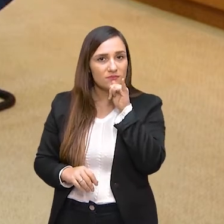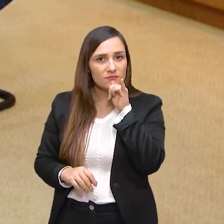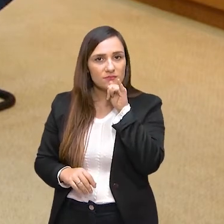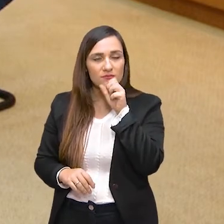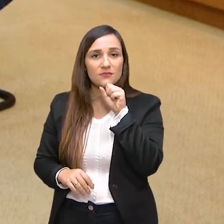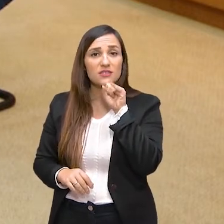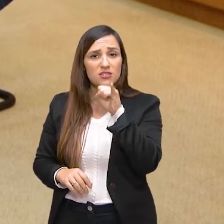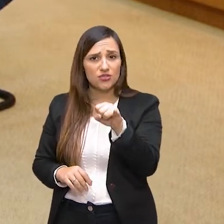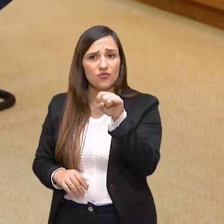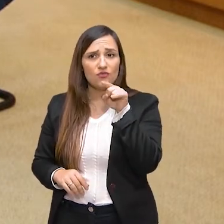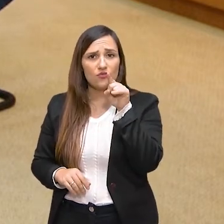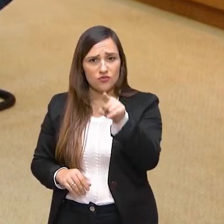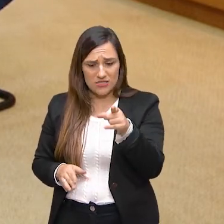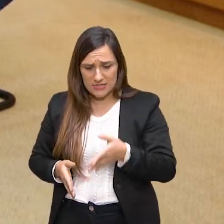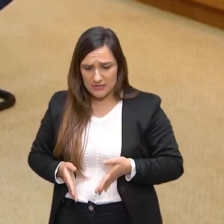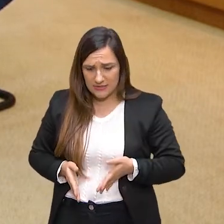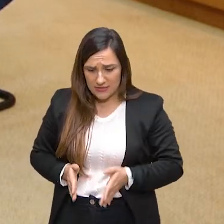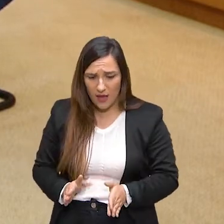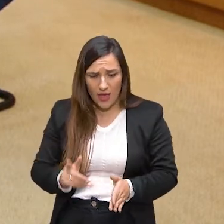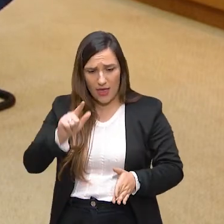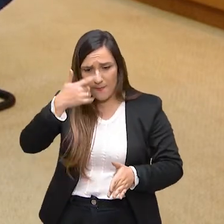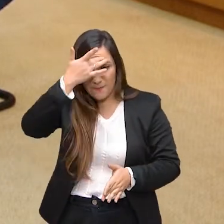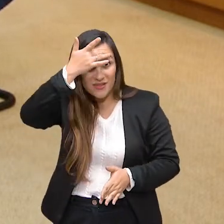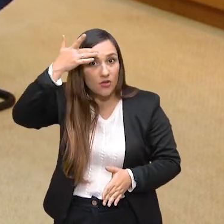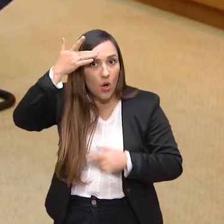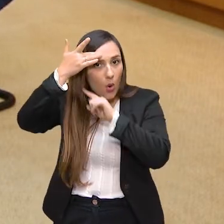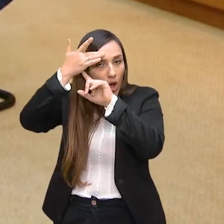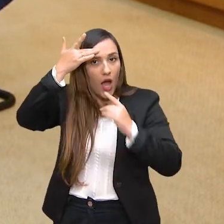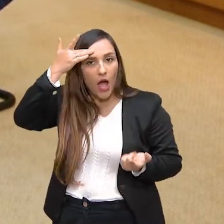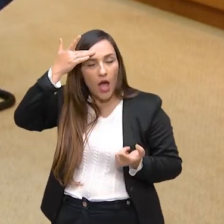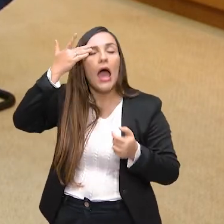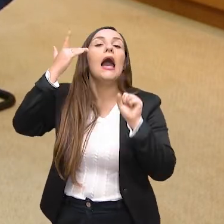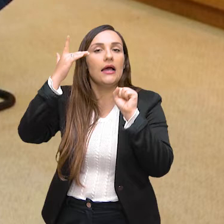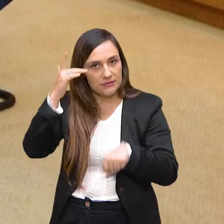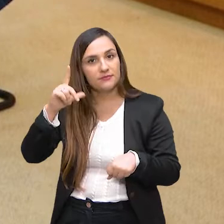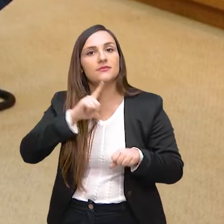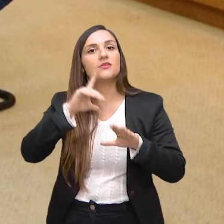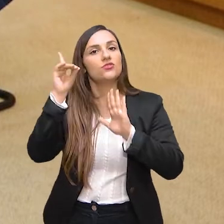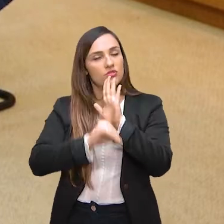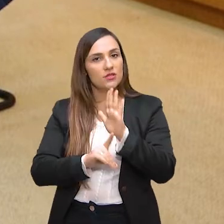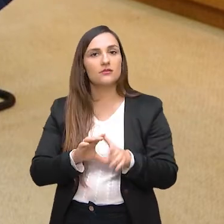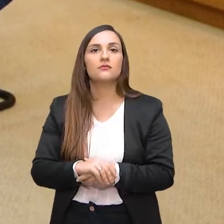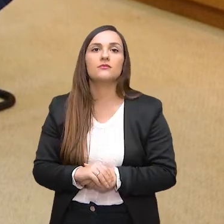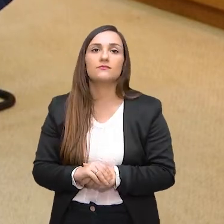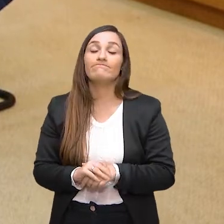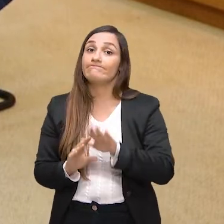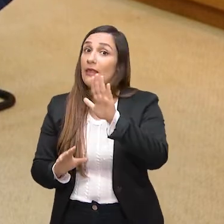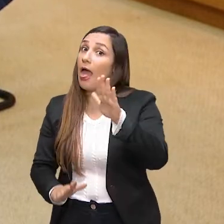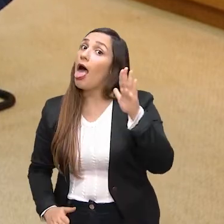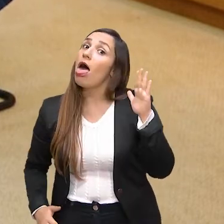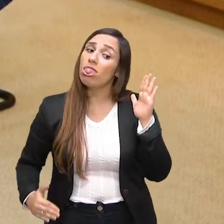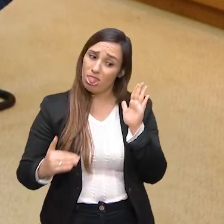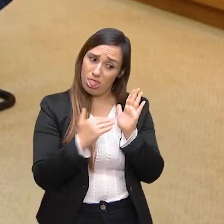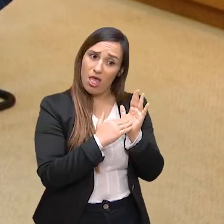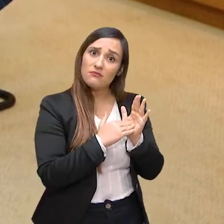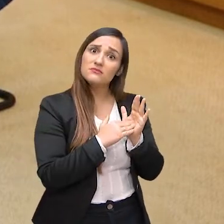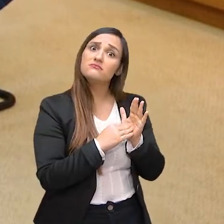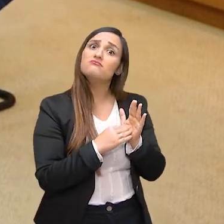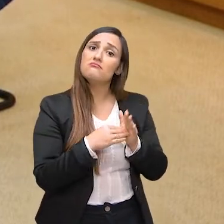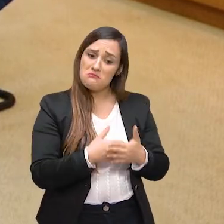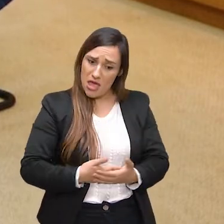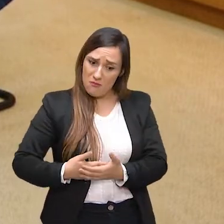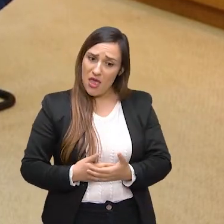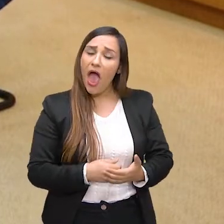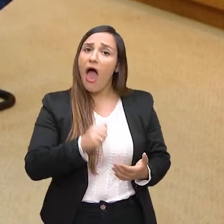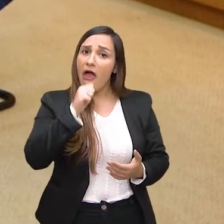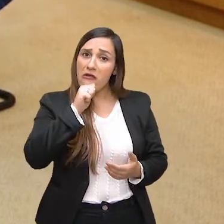que você seja uma pessoa. Né? E pessoa, até mesmo o nascituro, aquele que está por